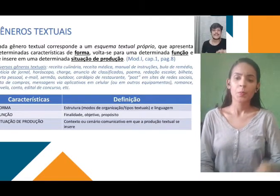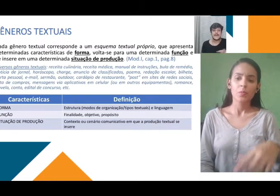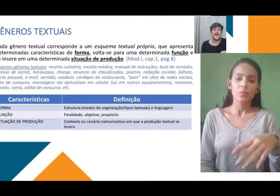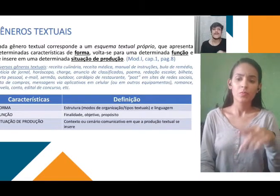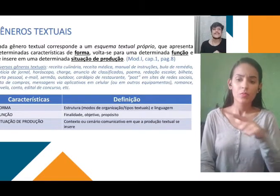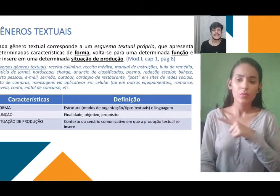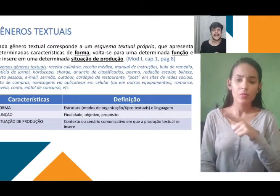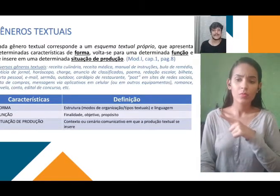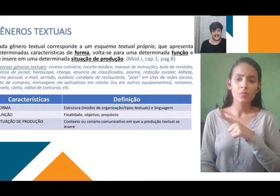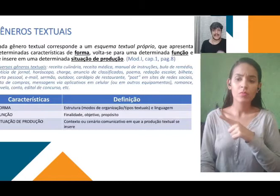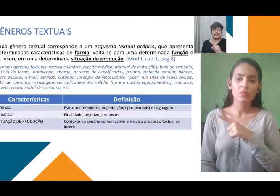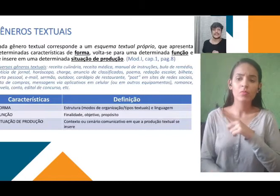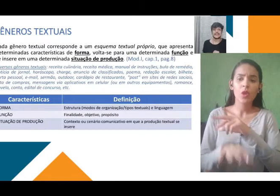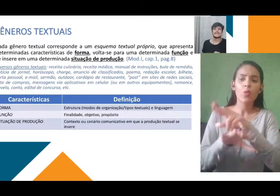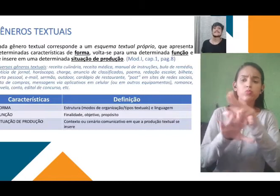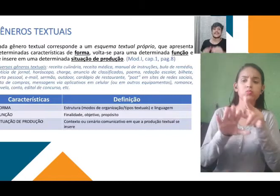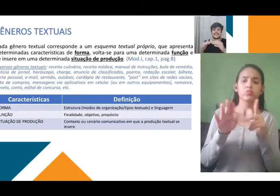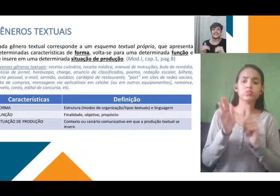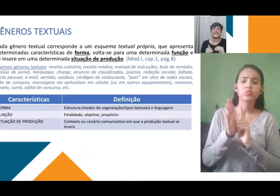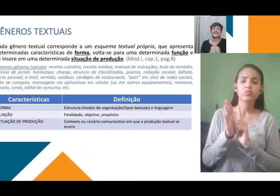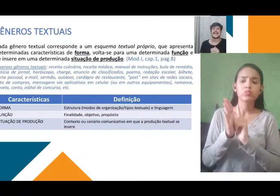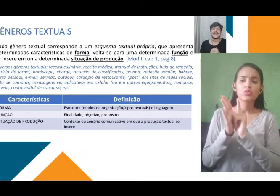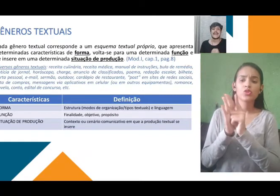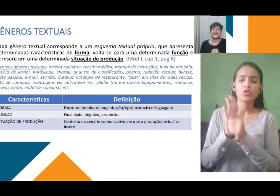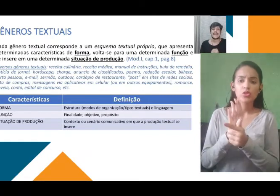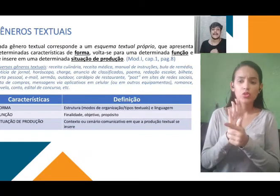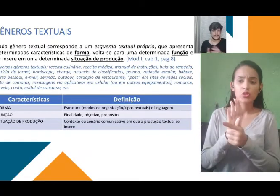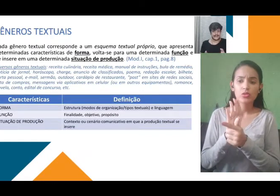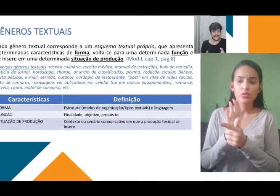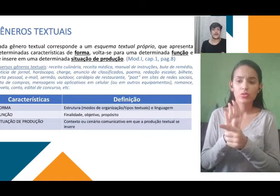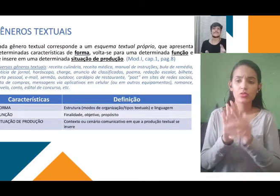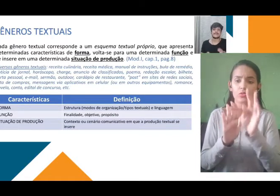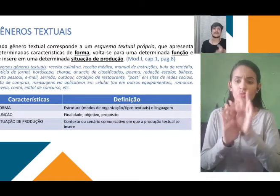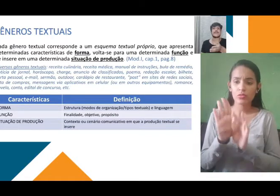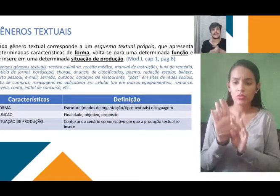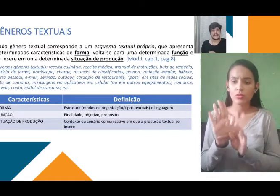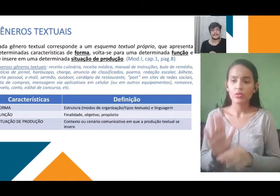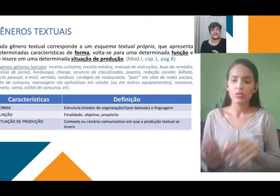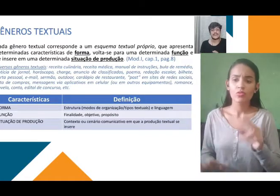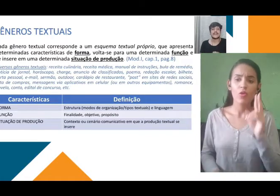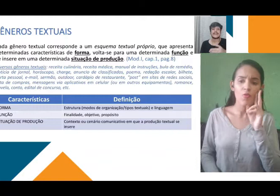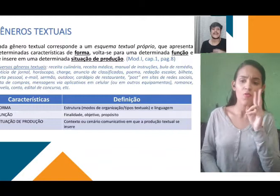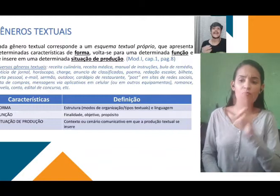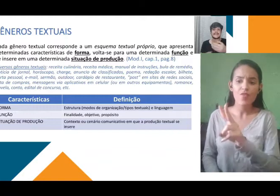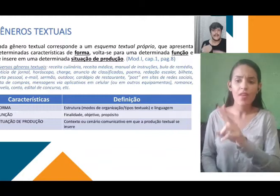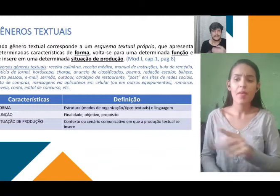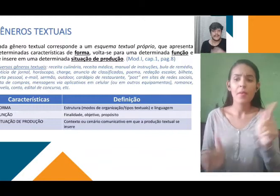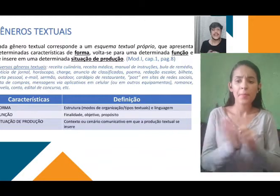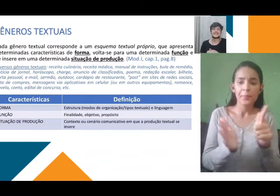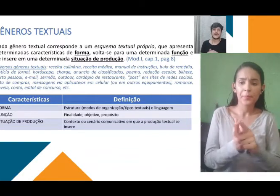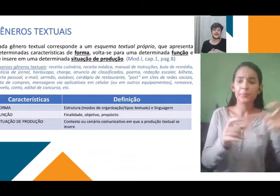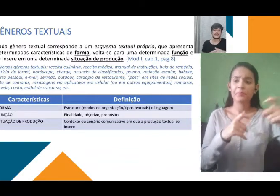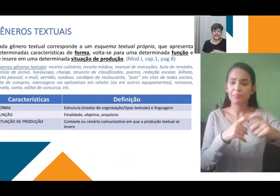só são uns exemplos, né? Na apostila a gente tem esse material, vocês podem olhar na apostila que tem lá